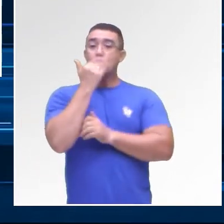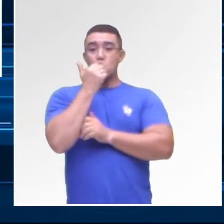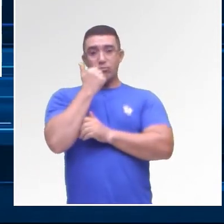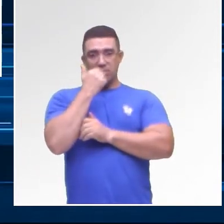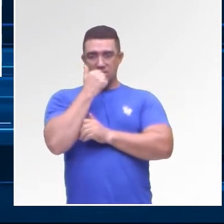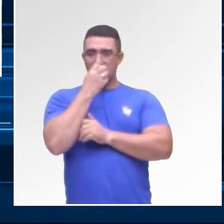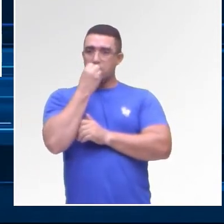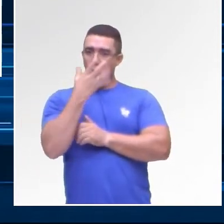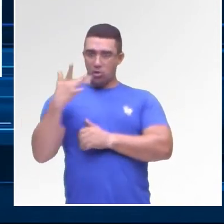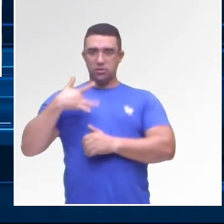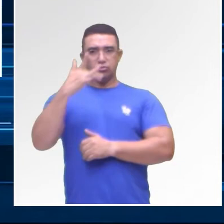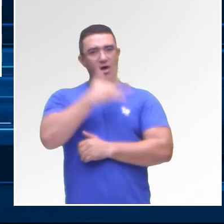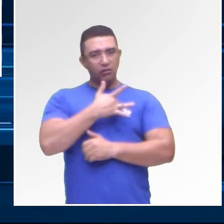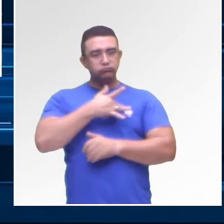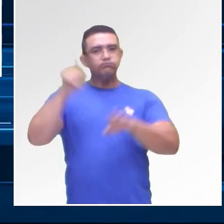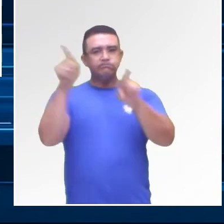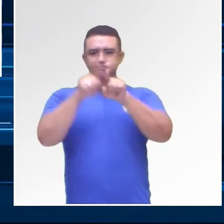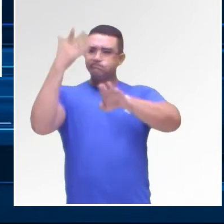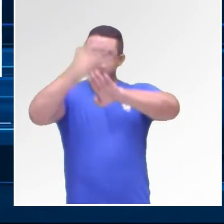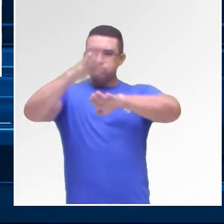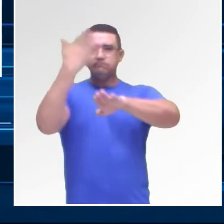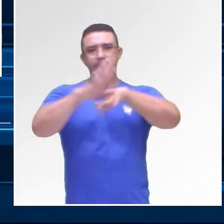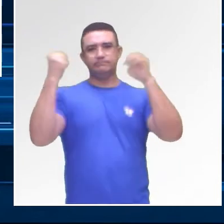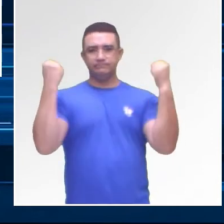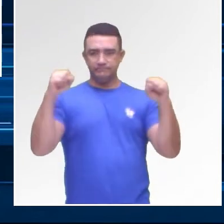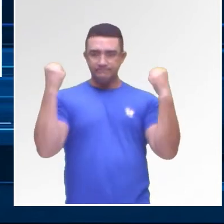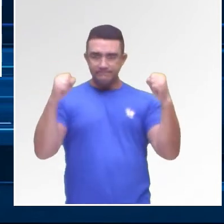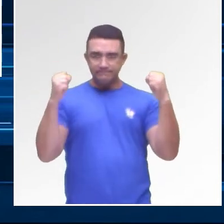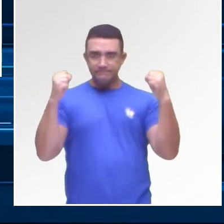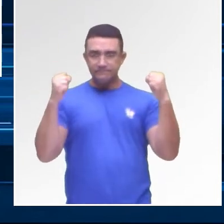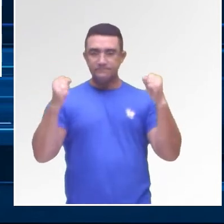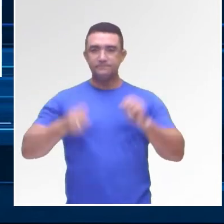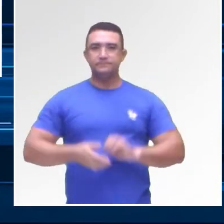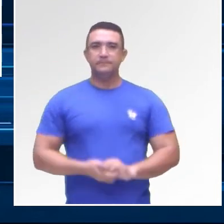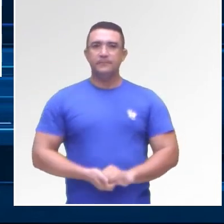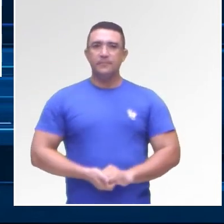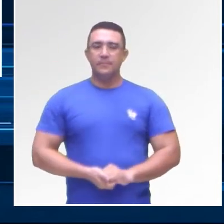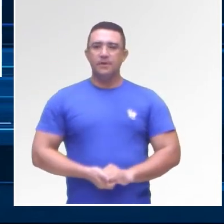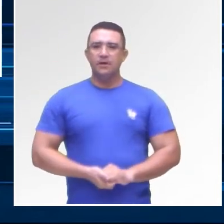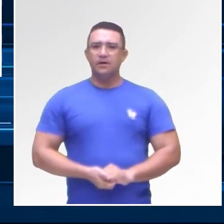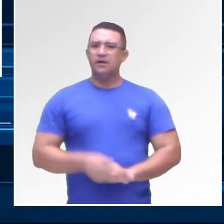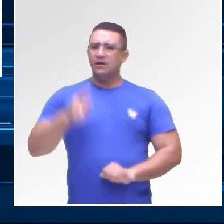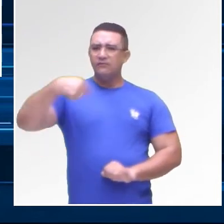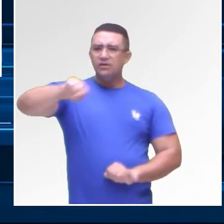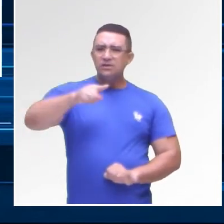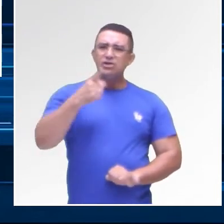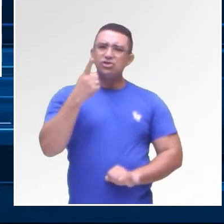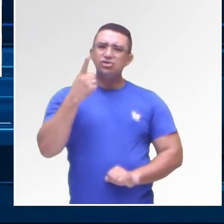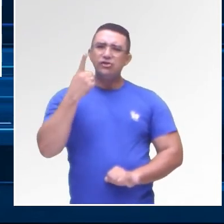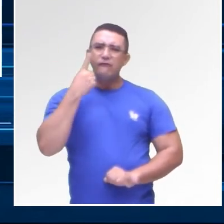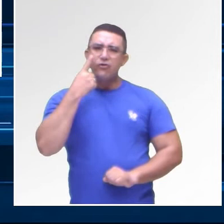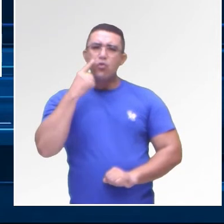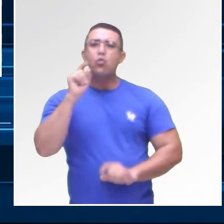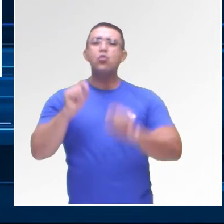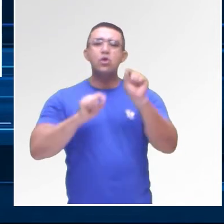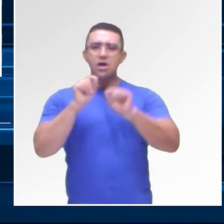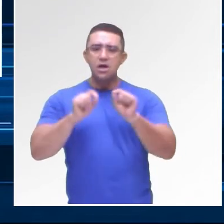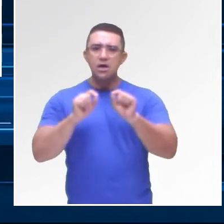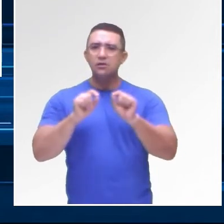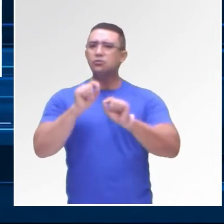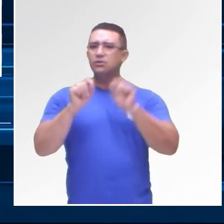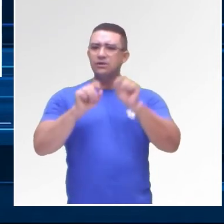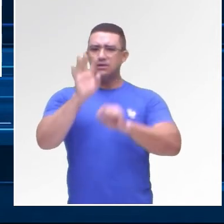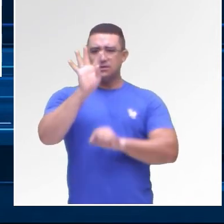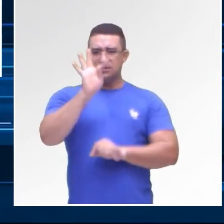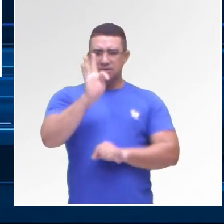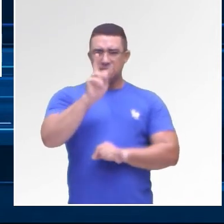exercícios físicos. E falando ainda de gorduras, vocês já ouviram falar sobre